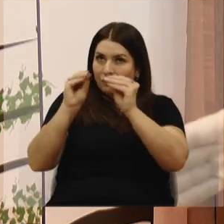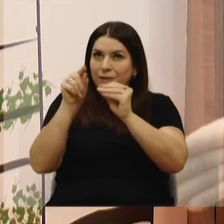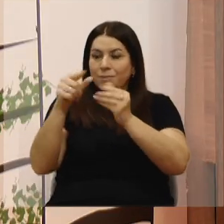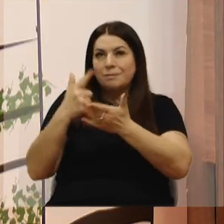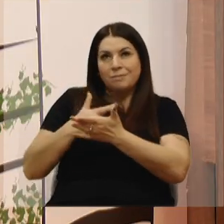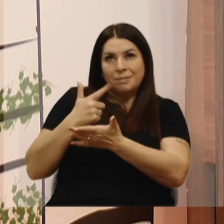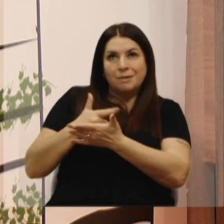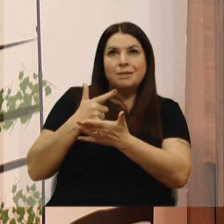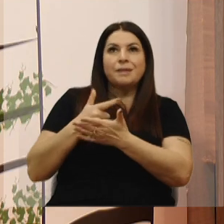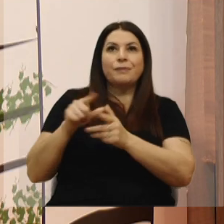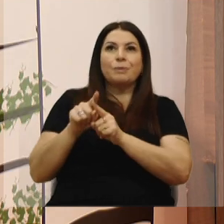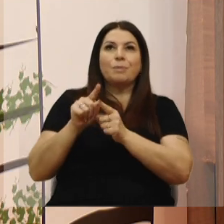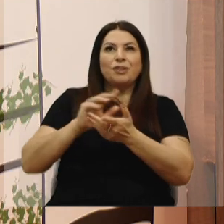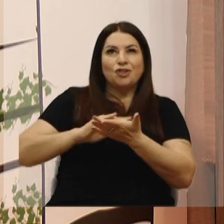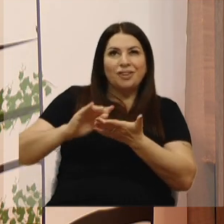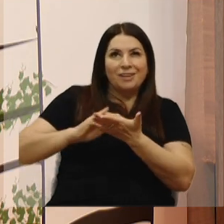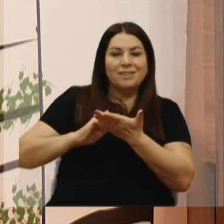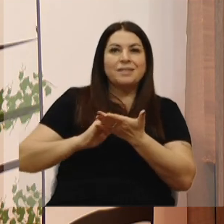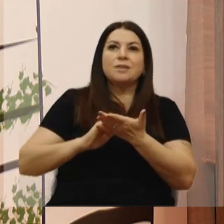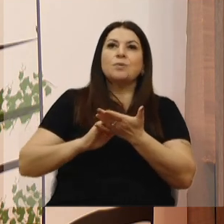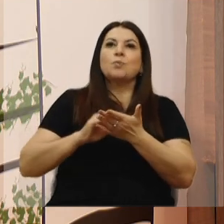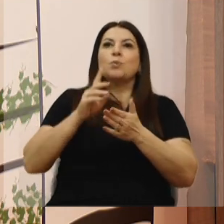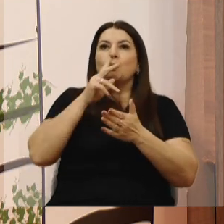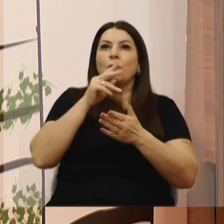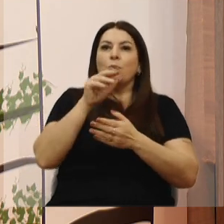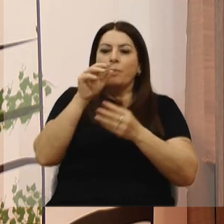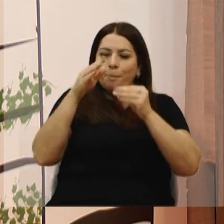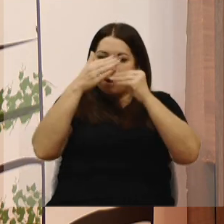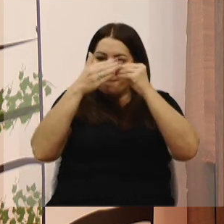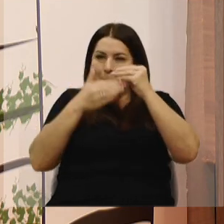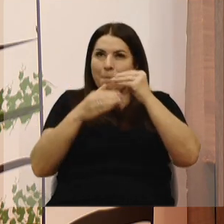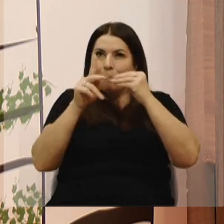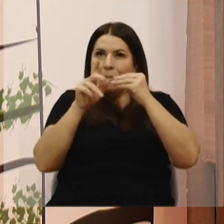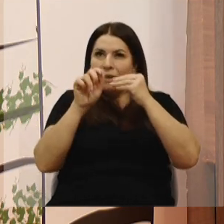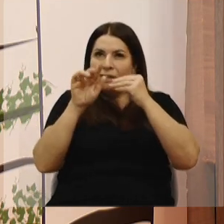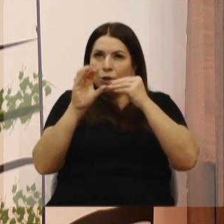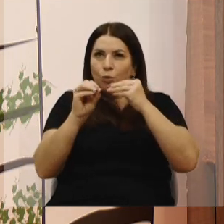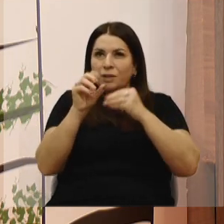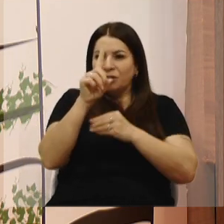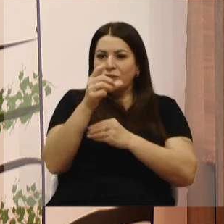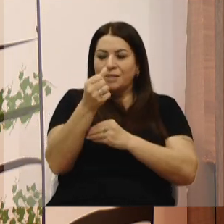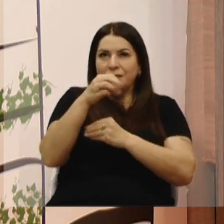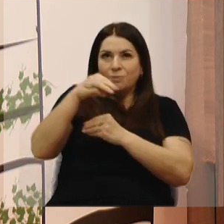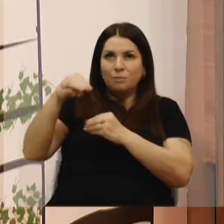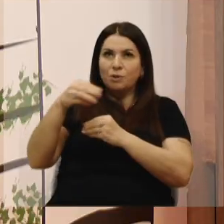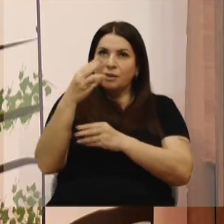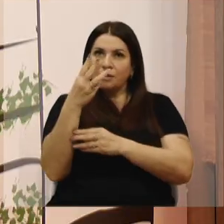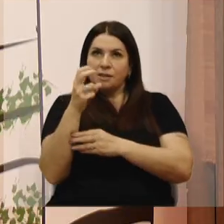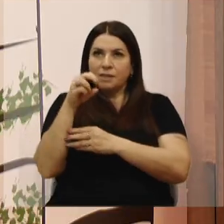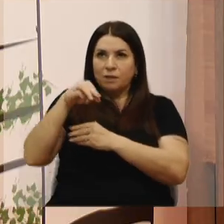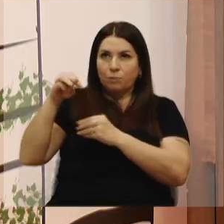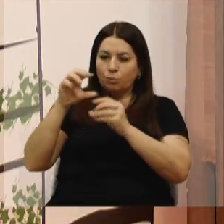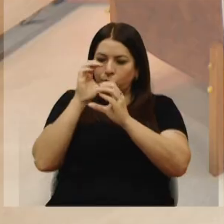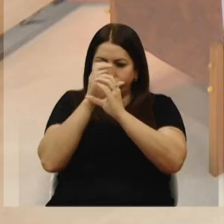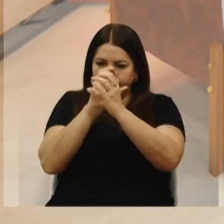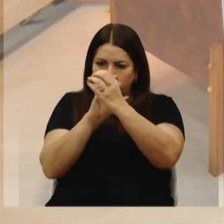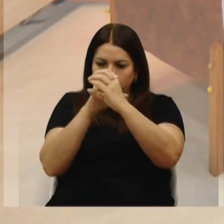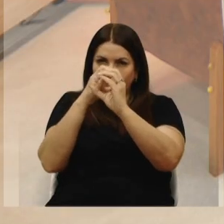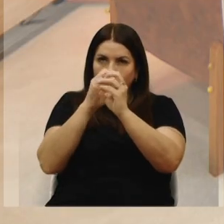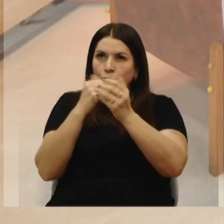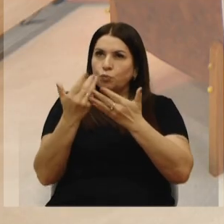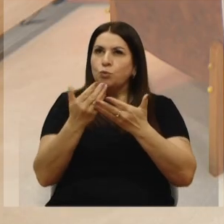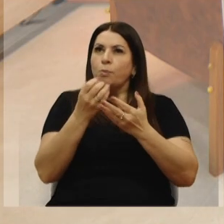gente fez então para esse livro e para a digitalização é o acervo em película em 16mm e 35mm, que